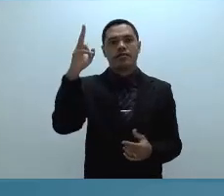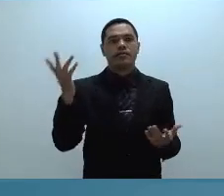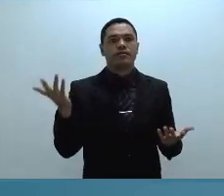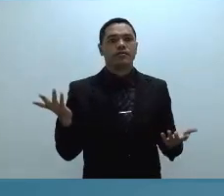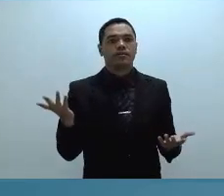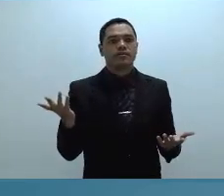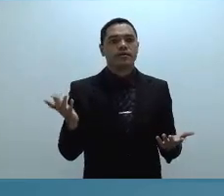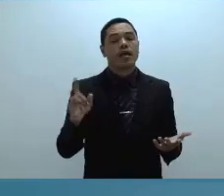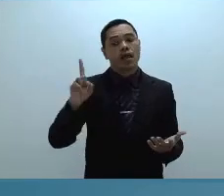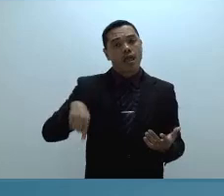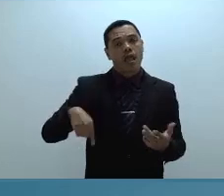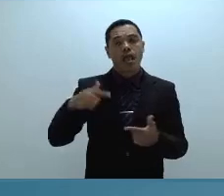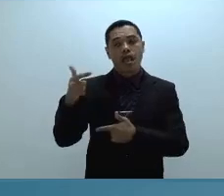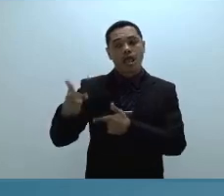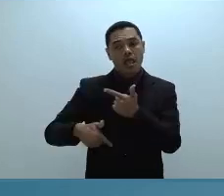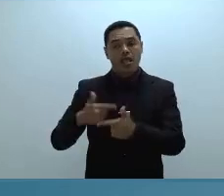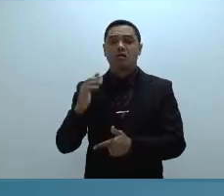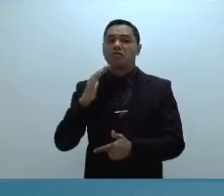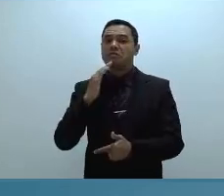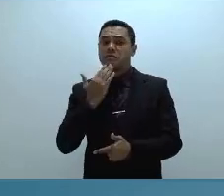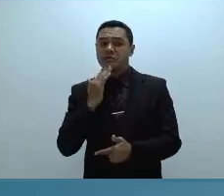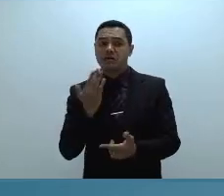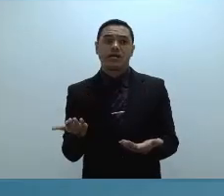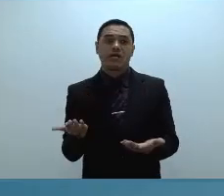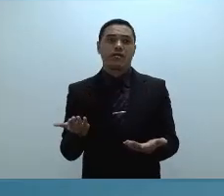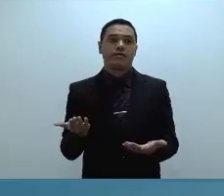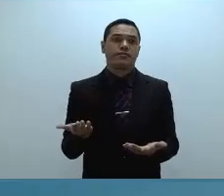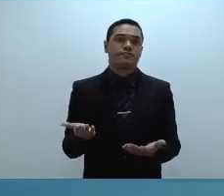aí, adianto meu voto,